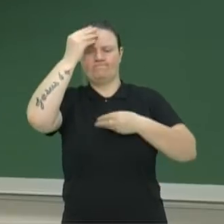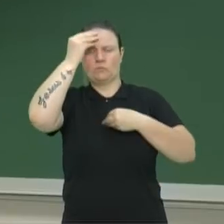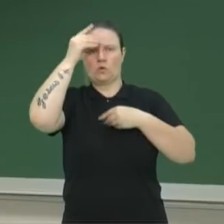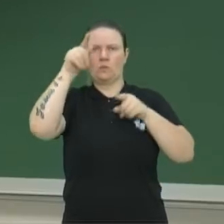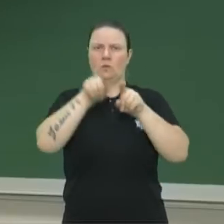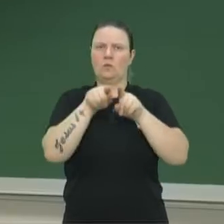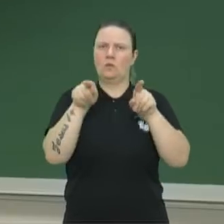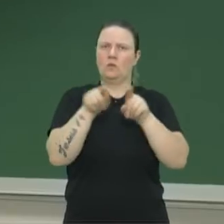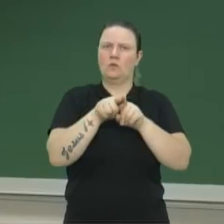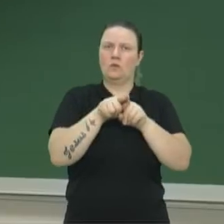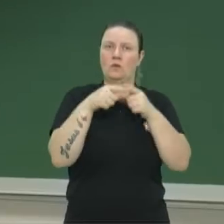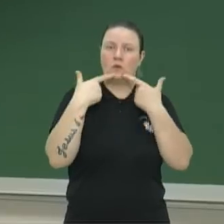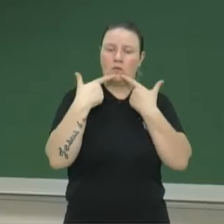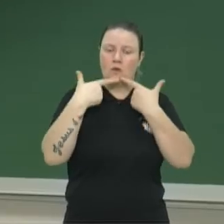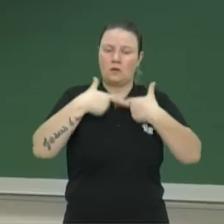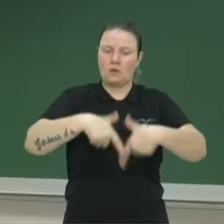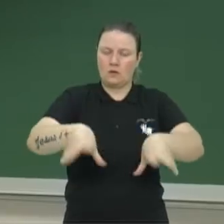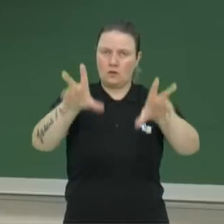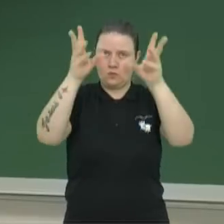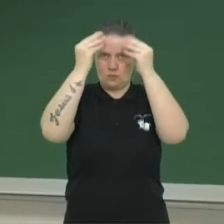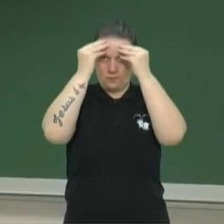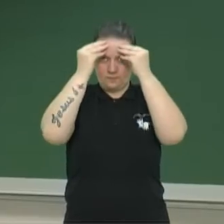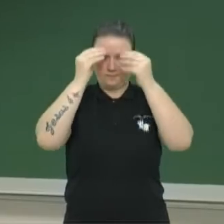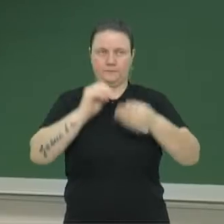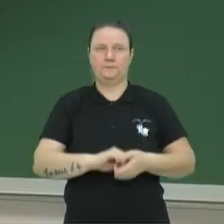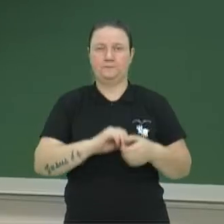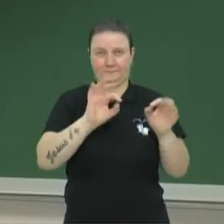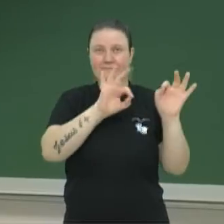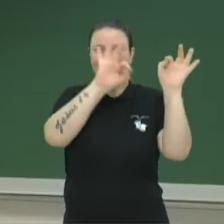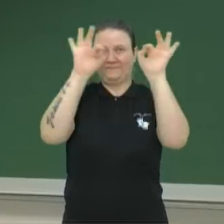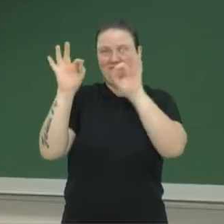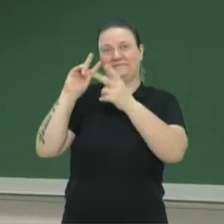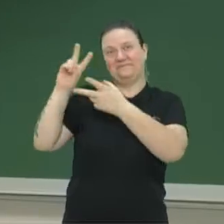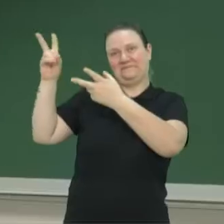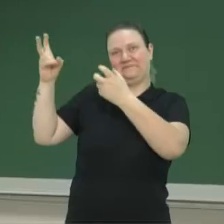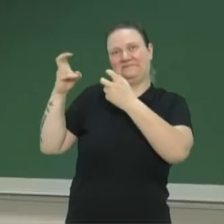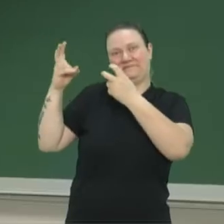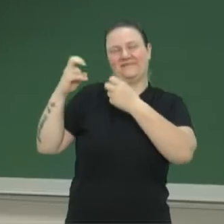em relação à linguagem. Acompanhe aqui, então.